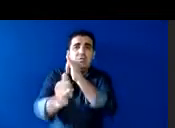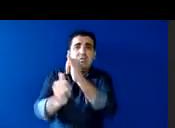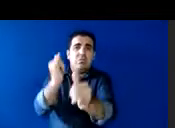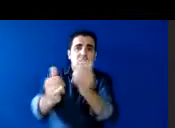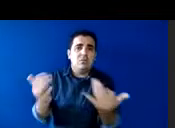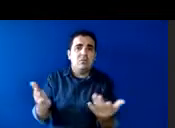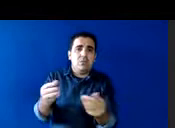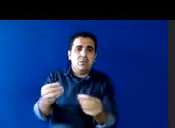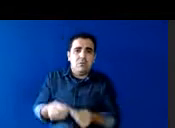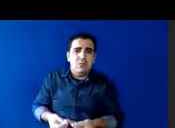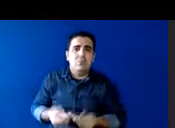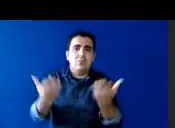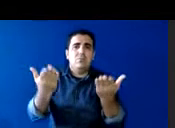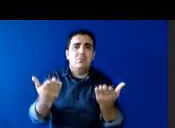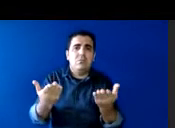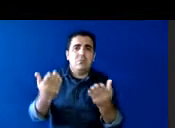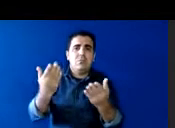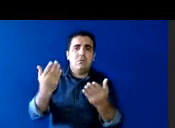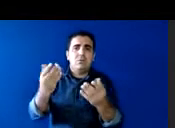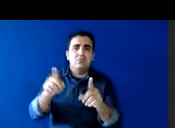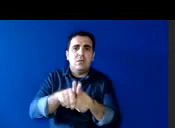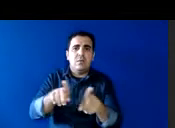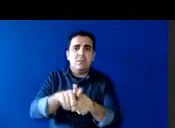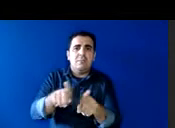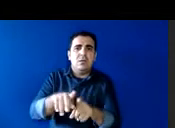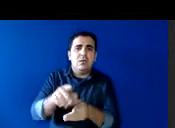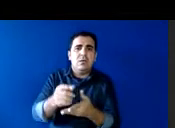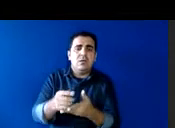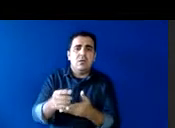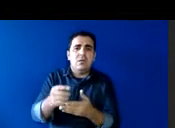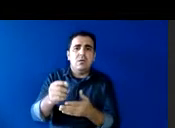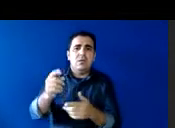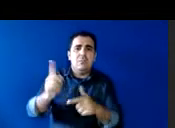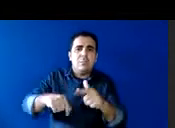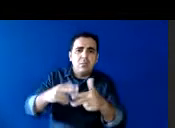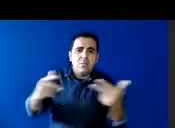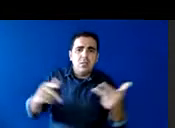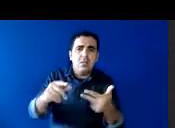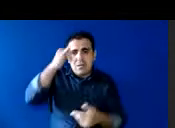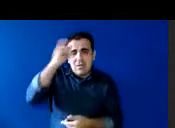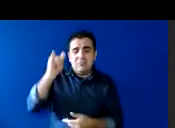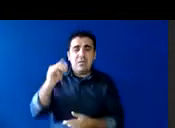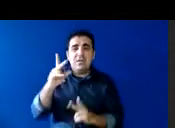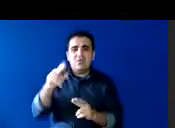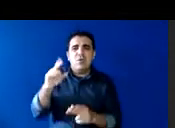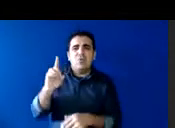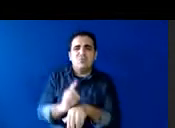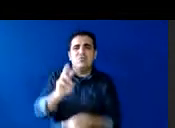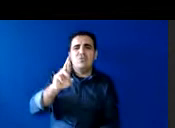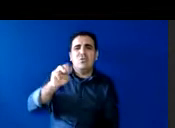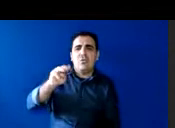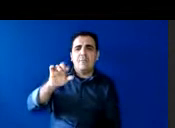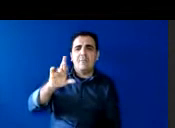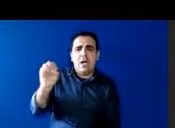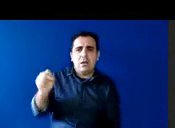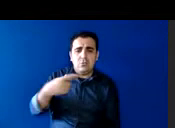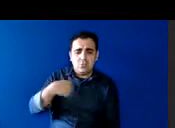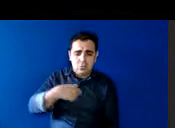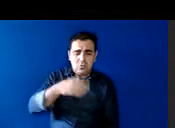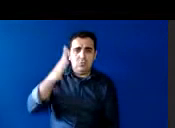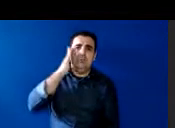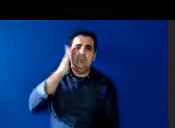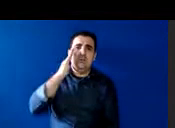de ofertar métodos contraceptivos para a população, como o Dr. Marcos disse, nós conhecemos